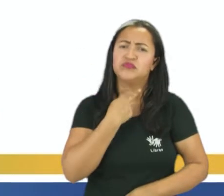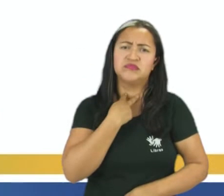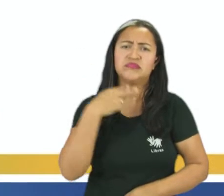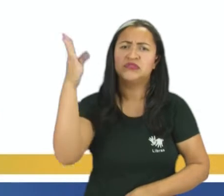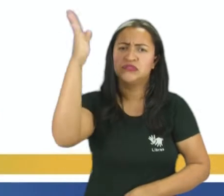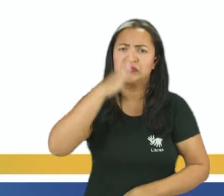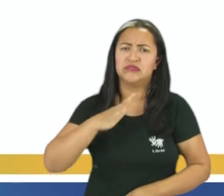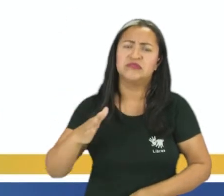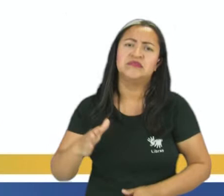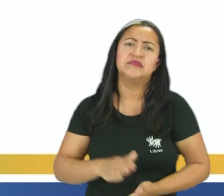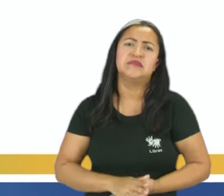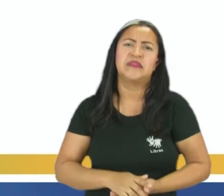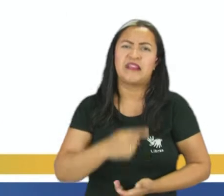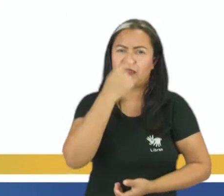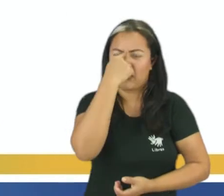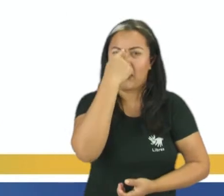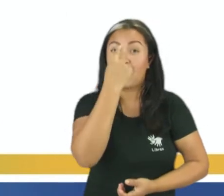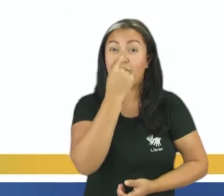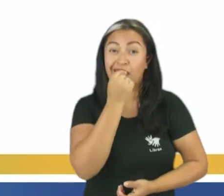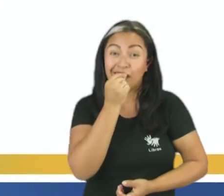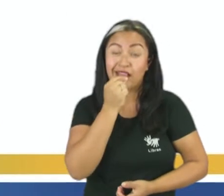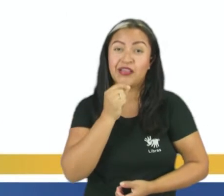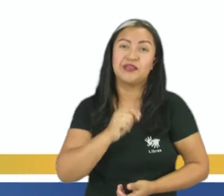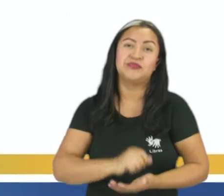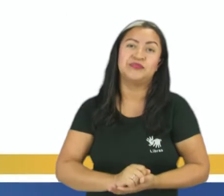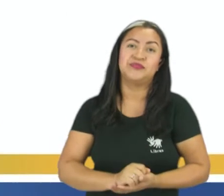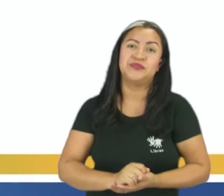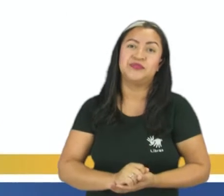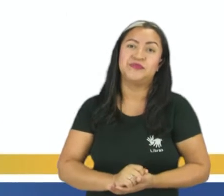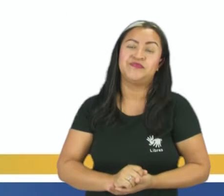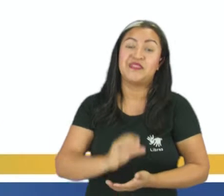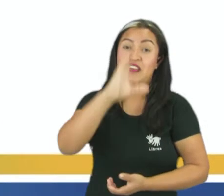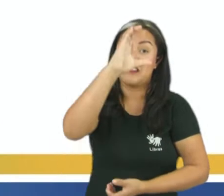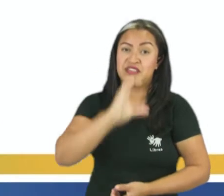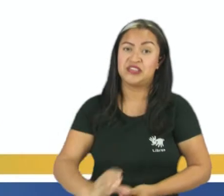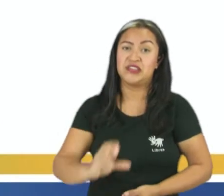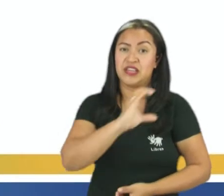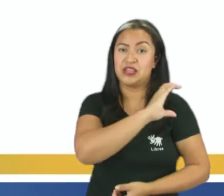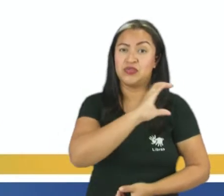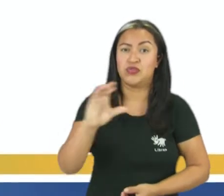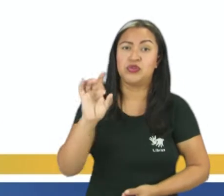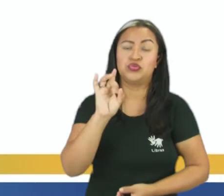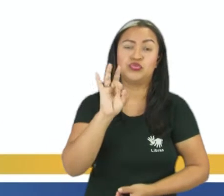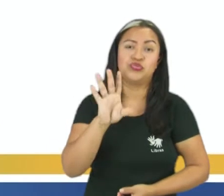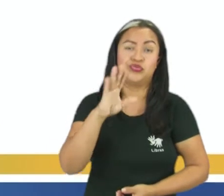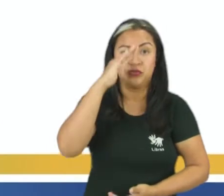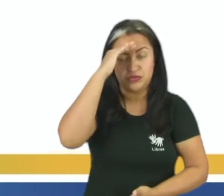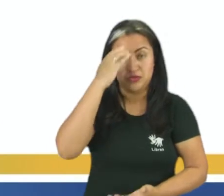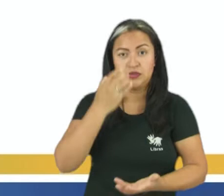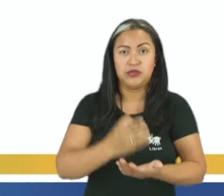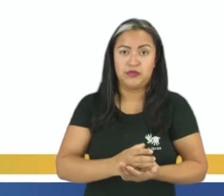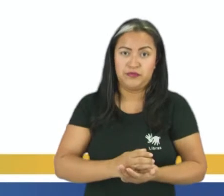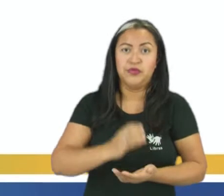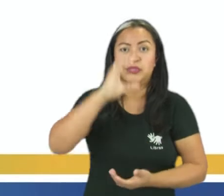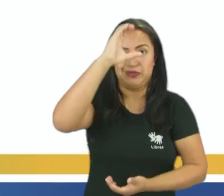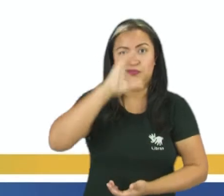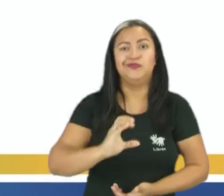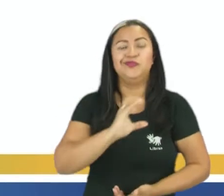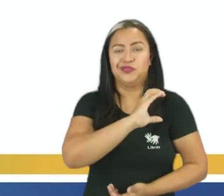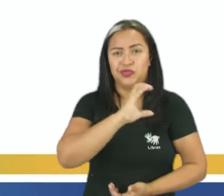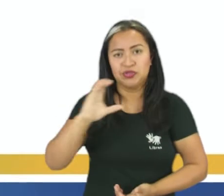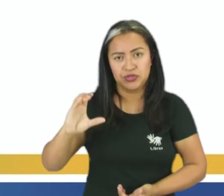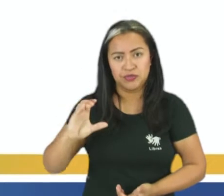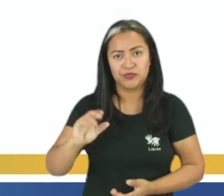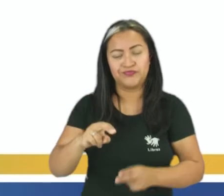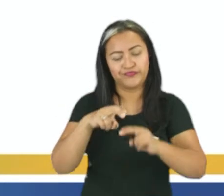consideradas bruxarias, né? A Igreja Católica fazia questão de pregar apenas aí o culto cristão, né? O cristianismo. E